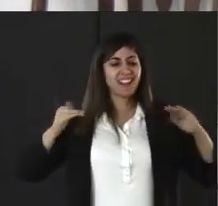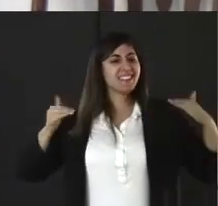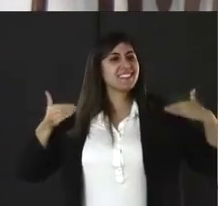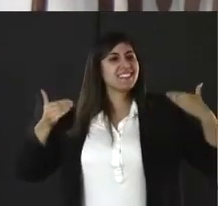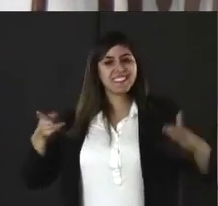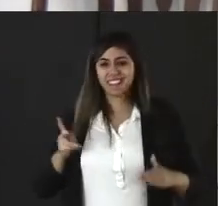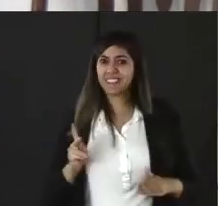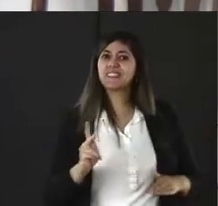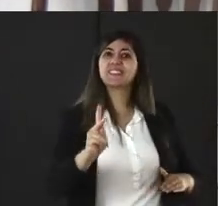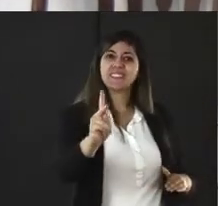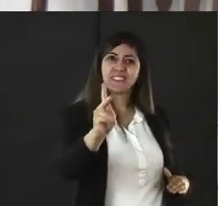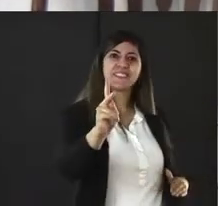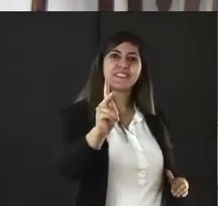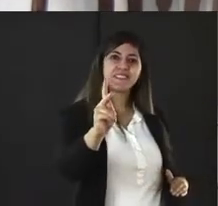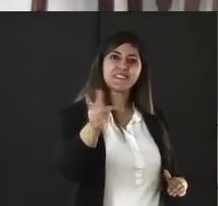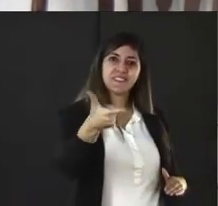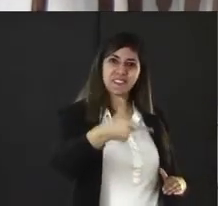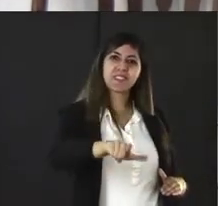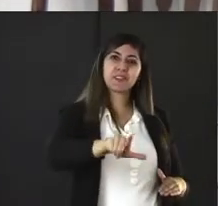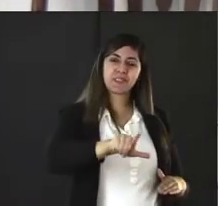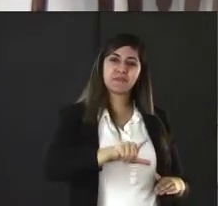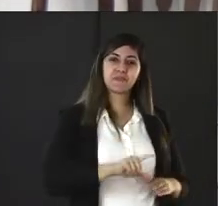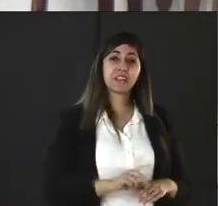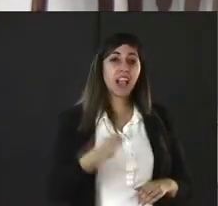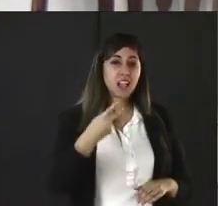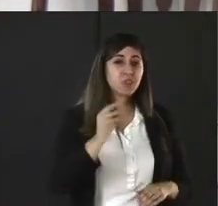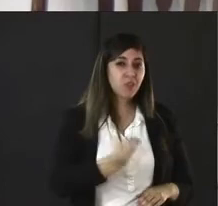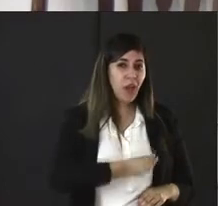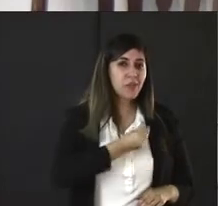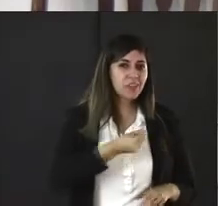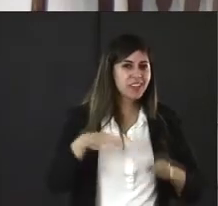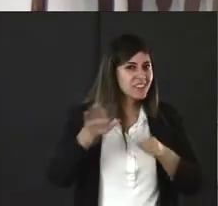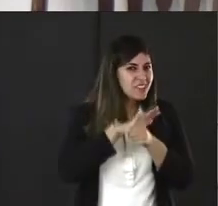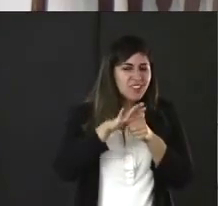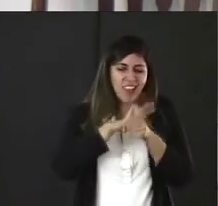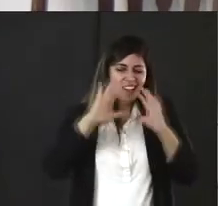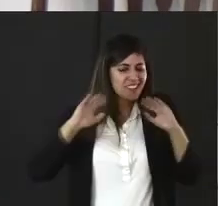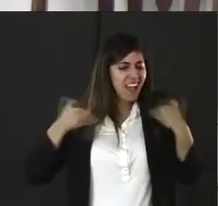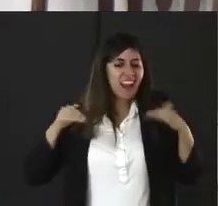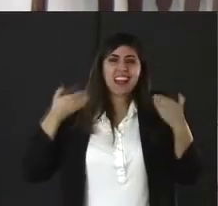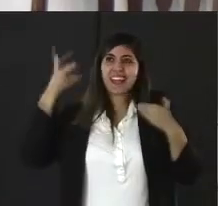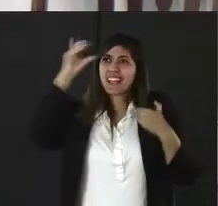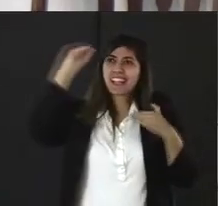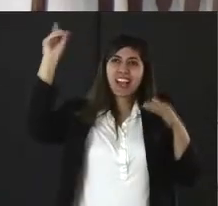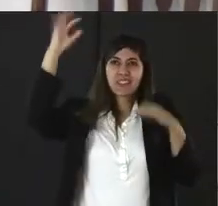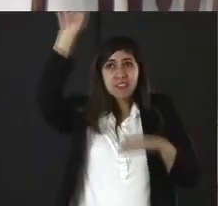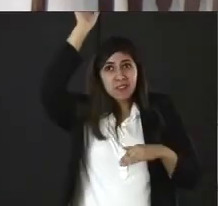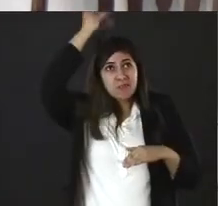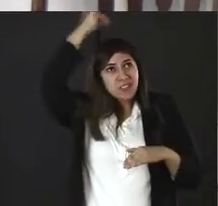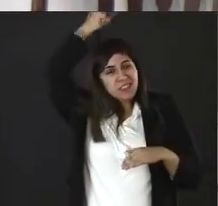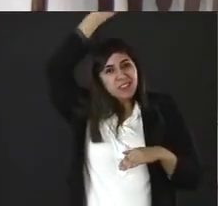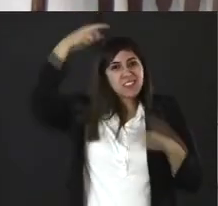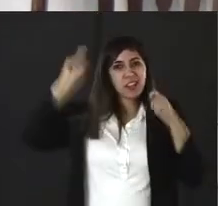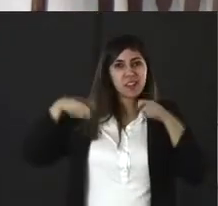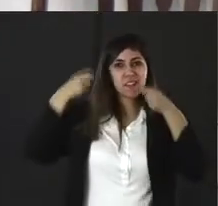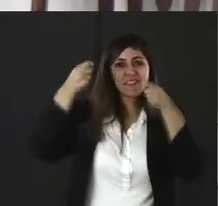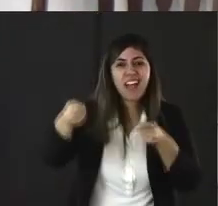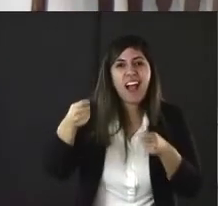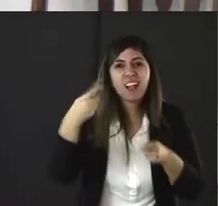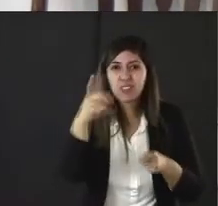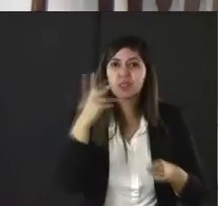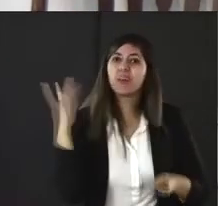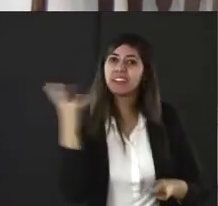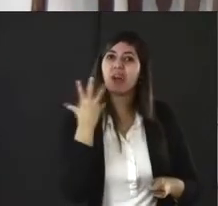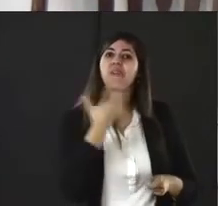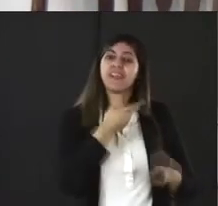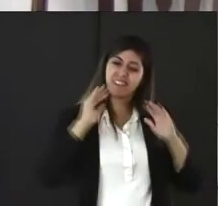alegria de novo a minha oração é que a sua vida seja uma vida cheia da alegria do espírito santo por causa da sua salvação